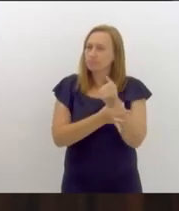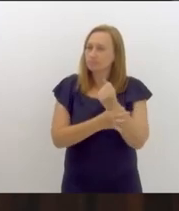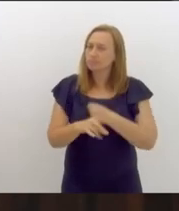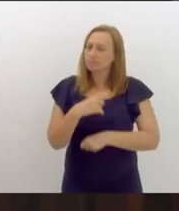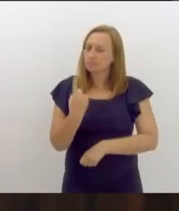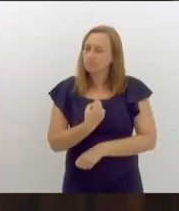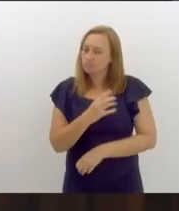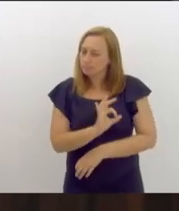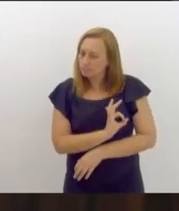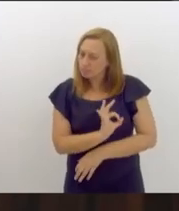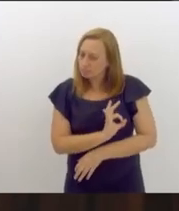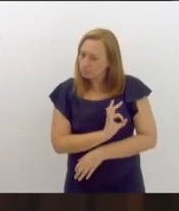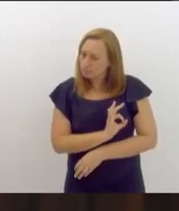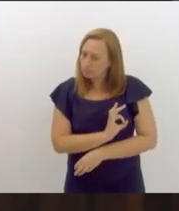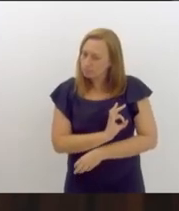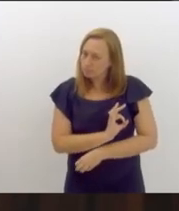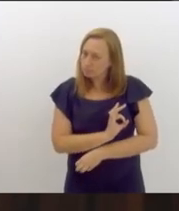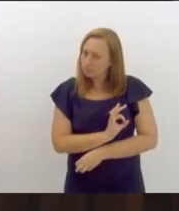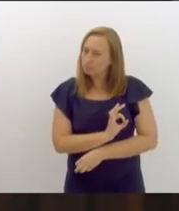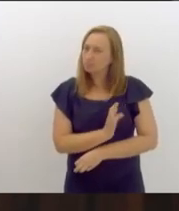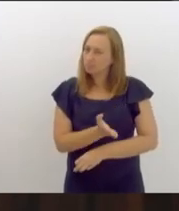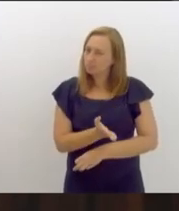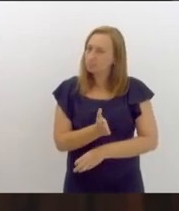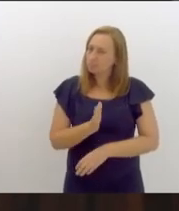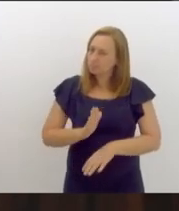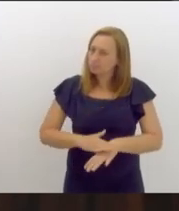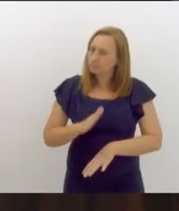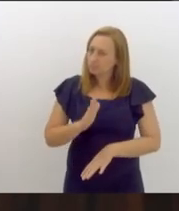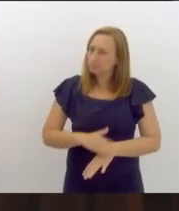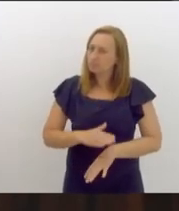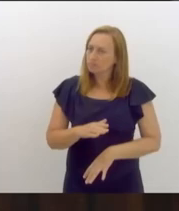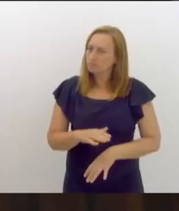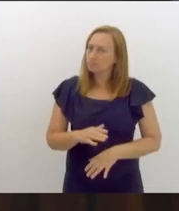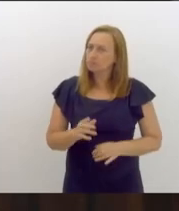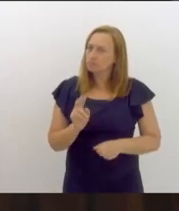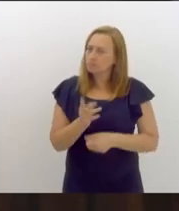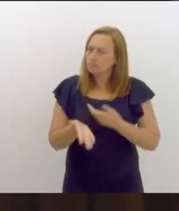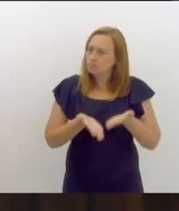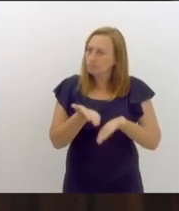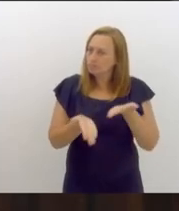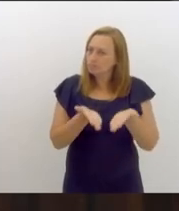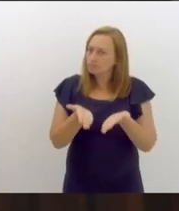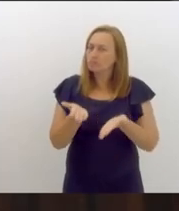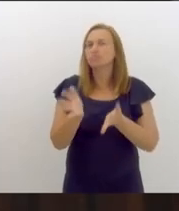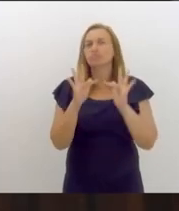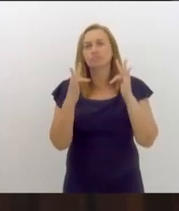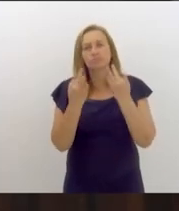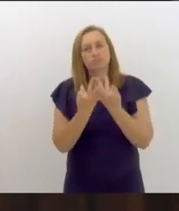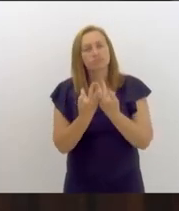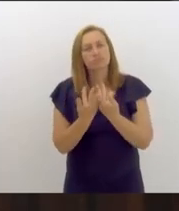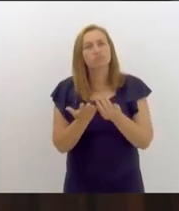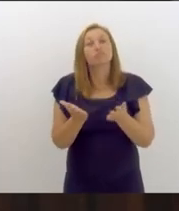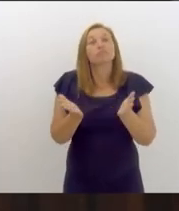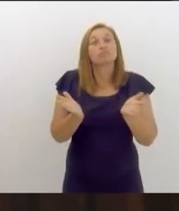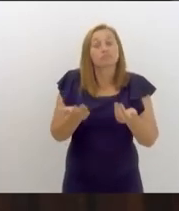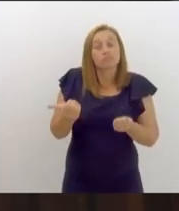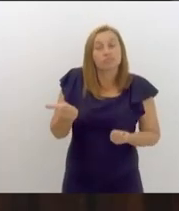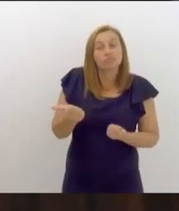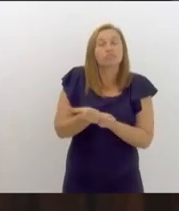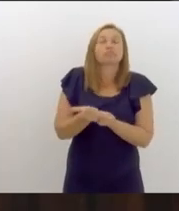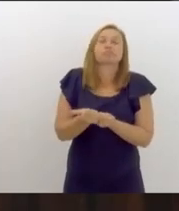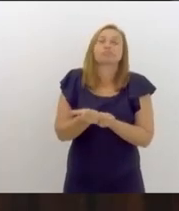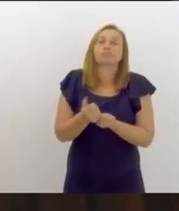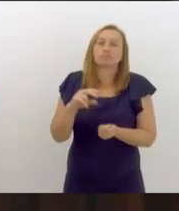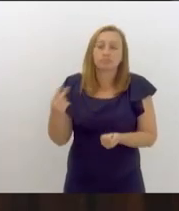policiais ele já fazem que possam fazer cada vez mais e Amparo a essa famílias que agora o que resta da gente é